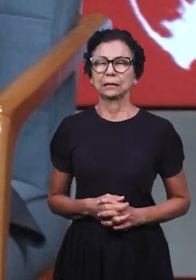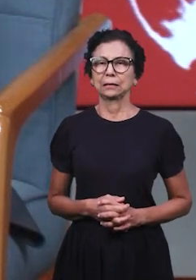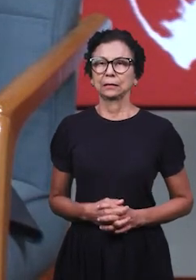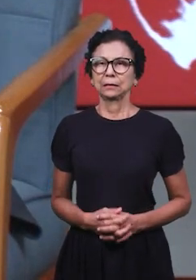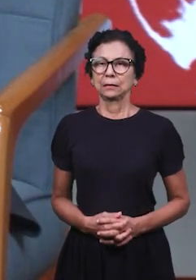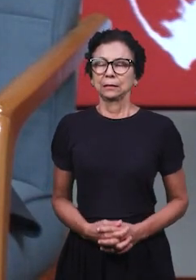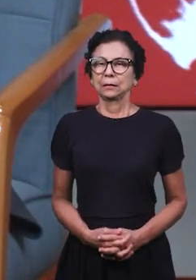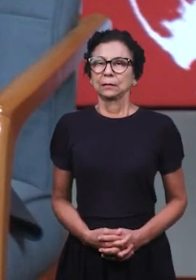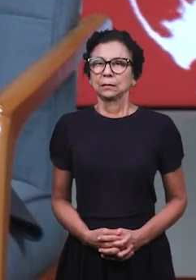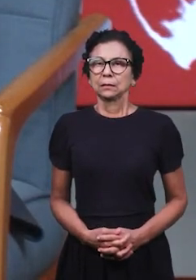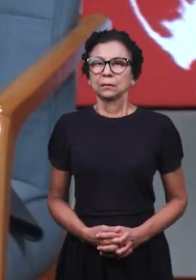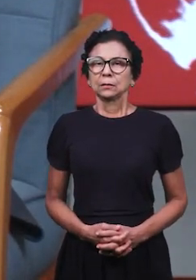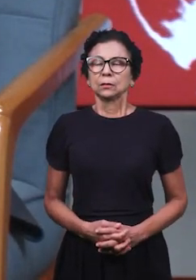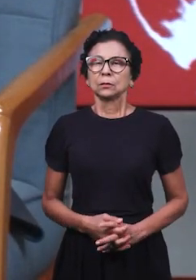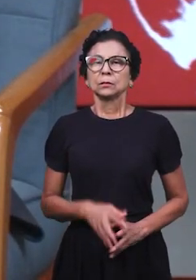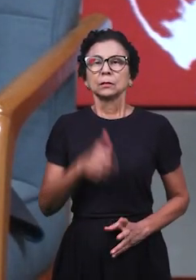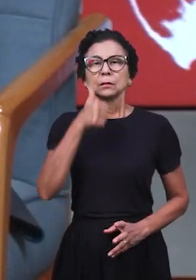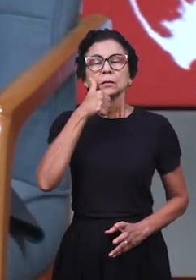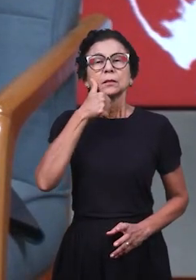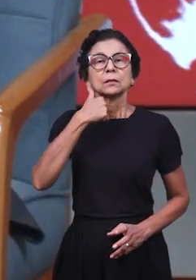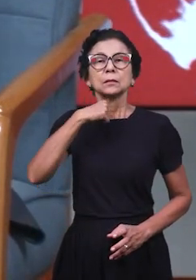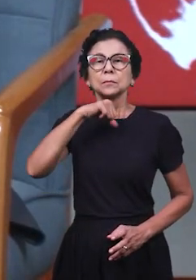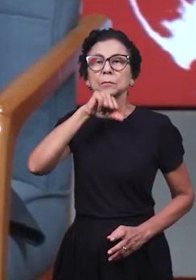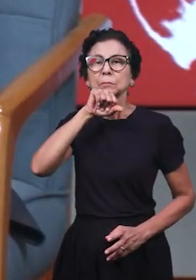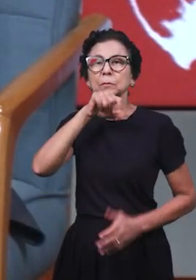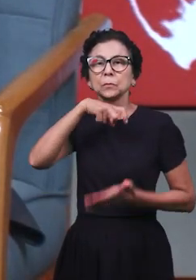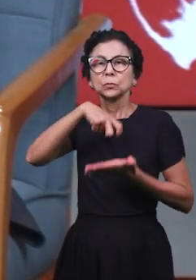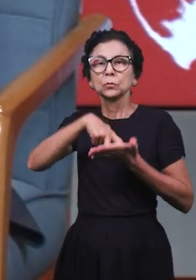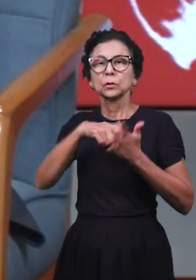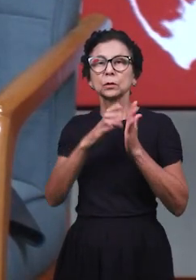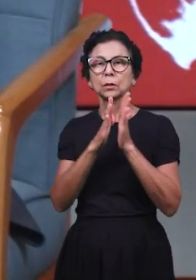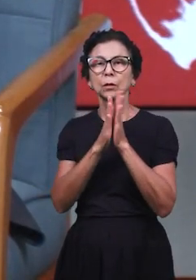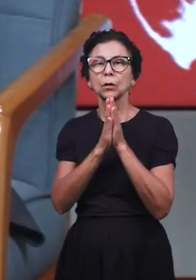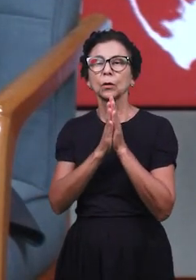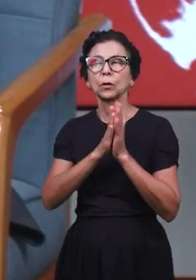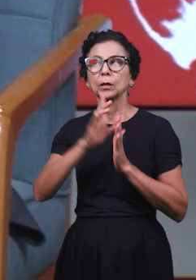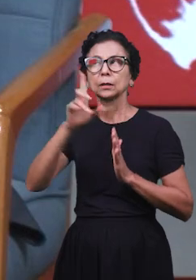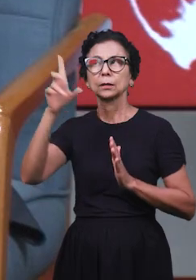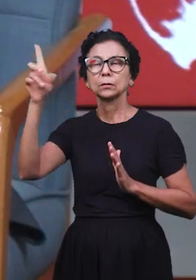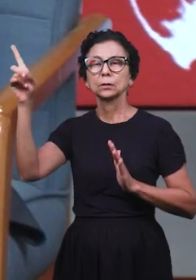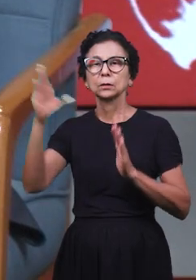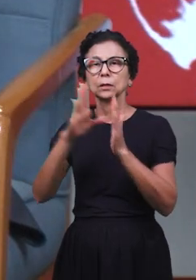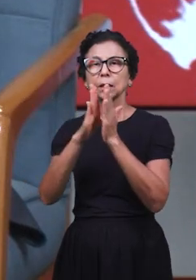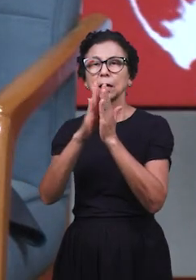Senhor e abre a palavra, e Deus se revela